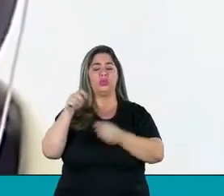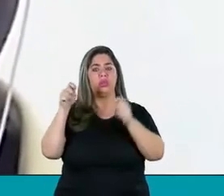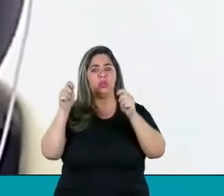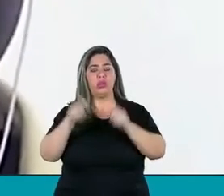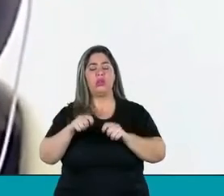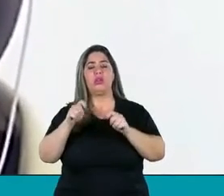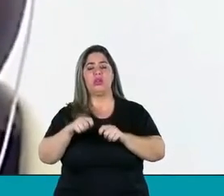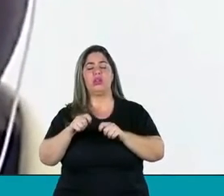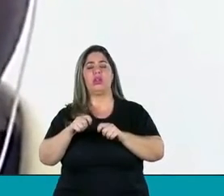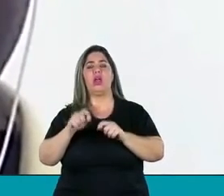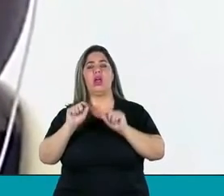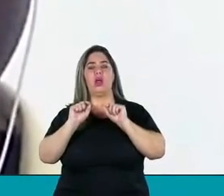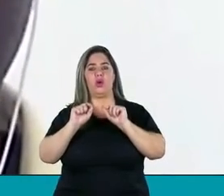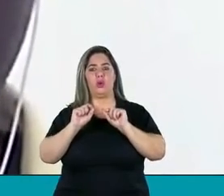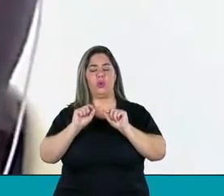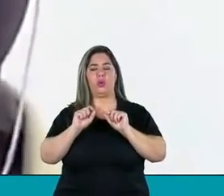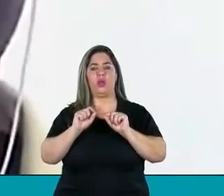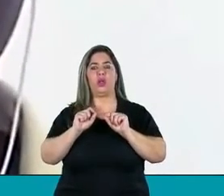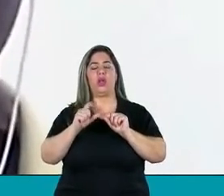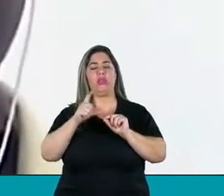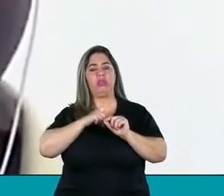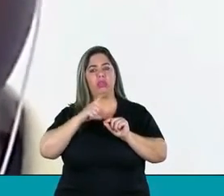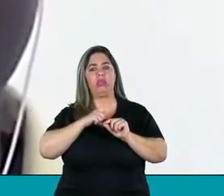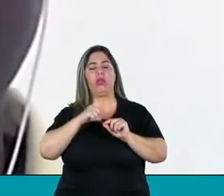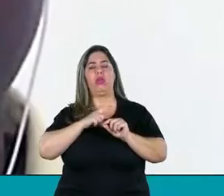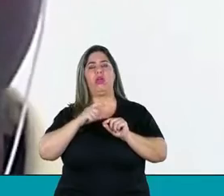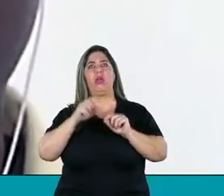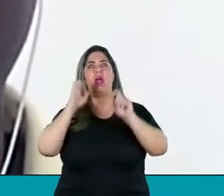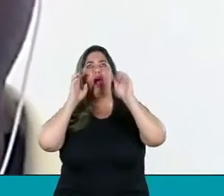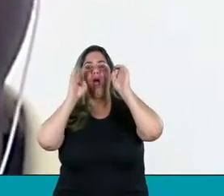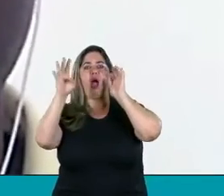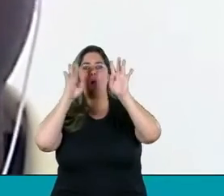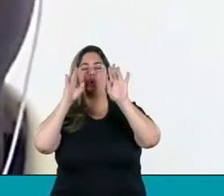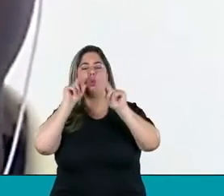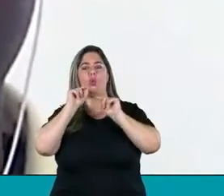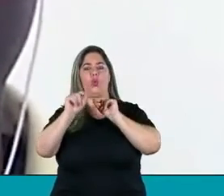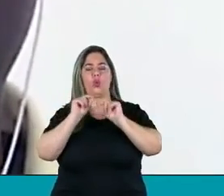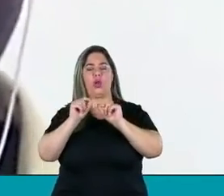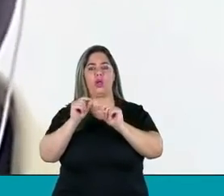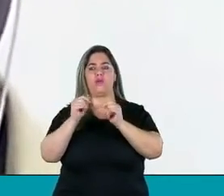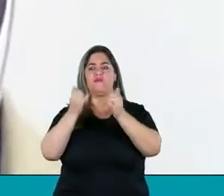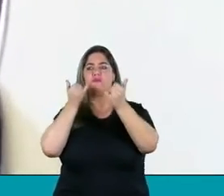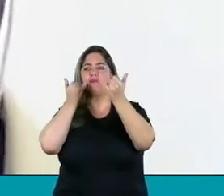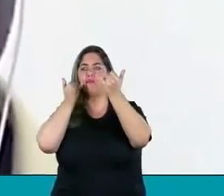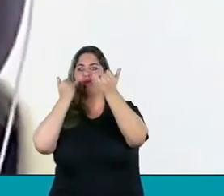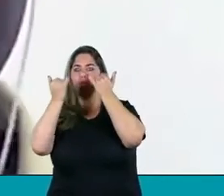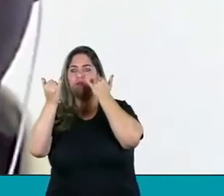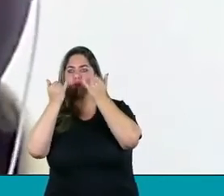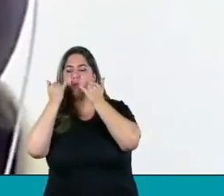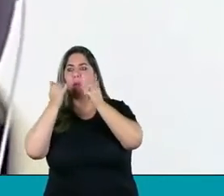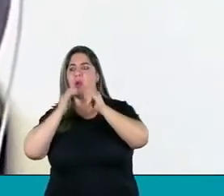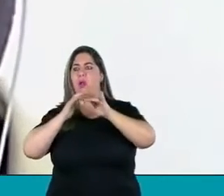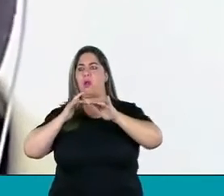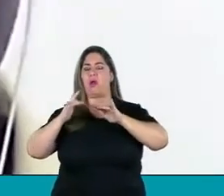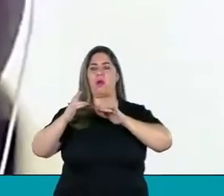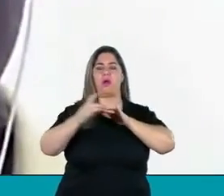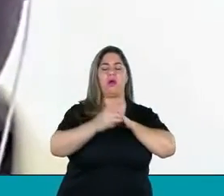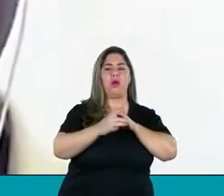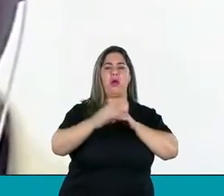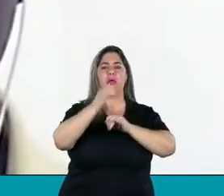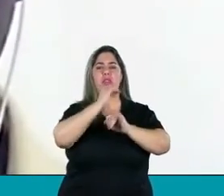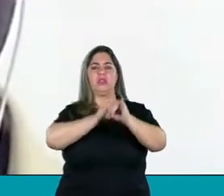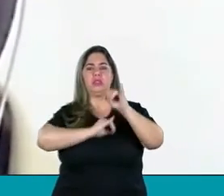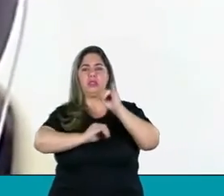se justapõe intrinsecamente às teorias da informação, da cibernética e